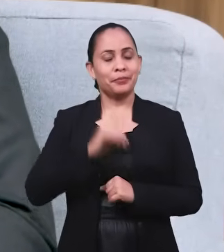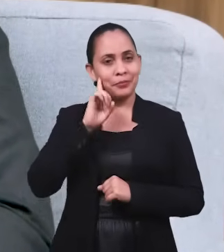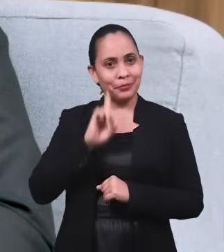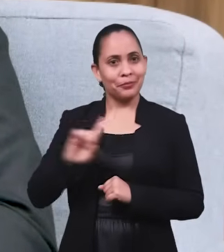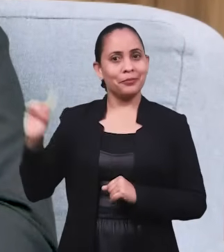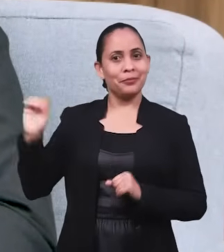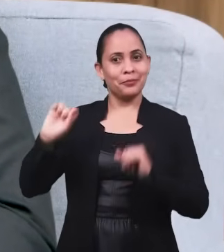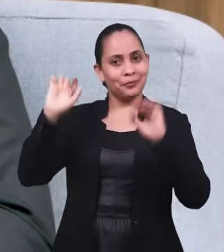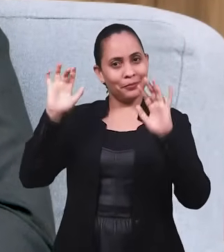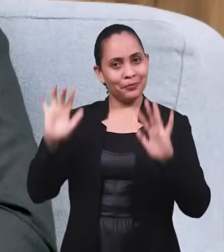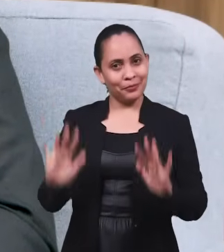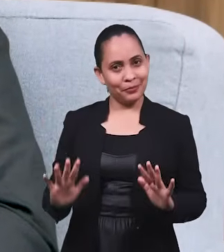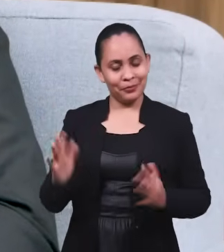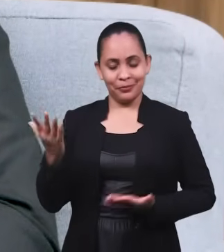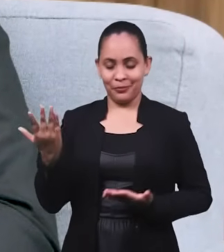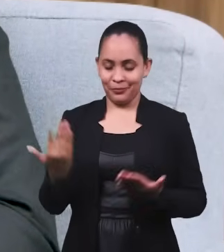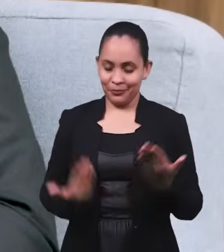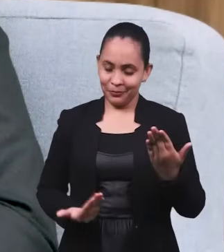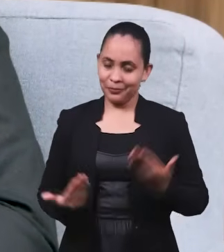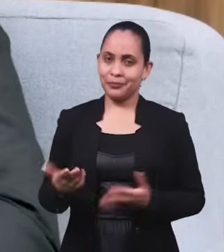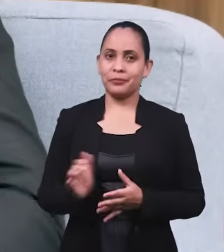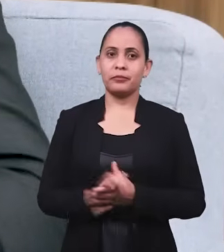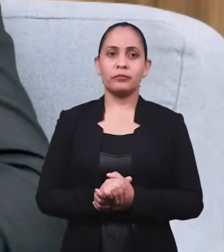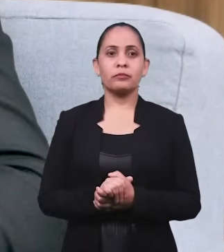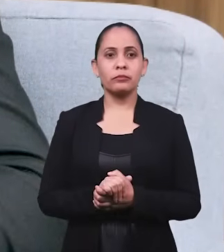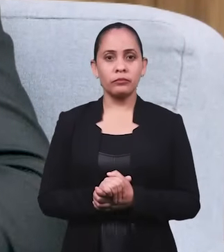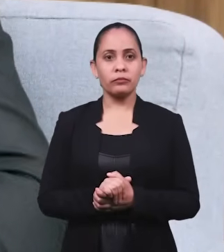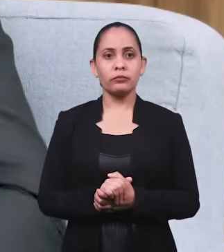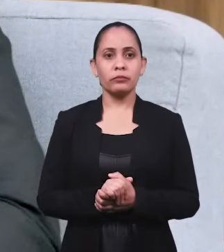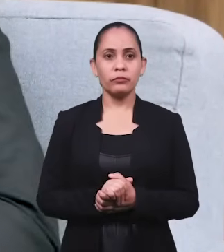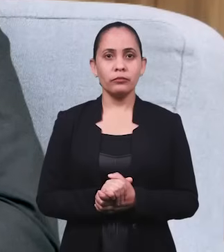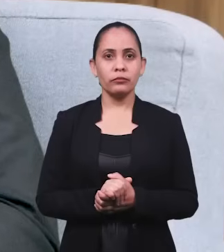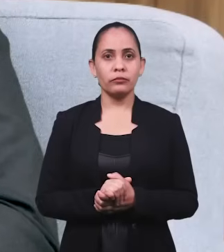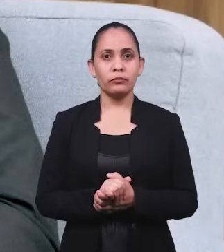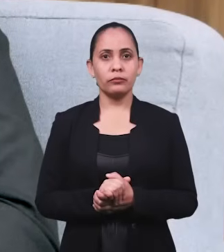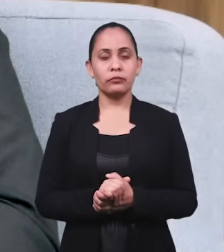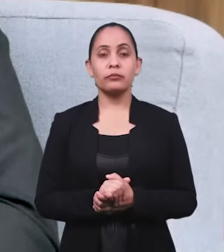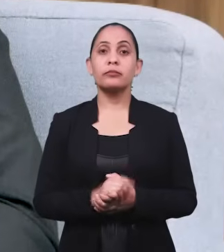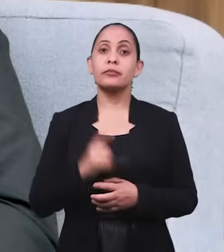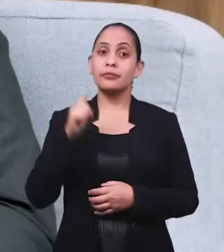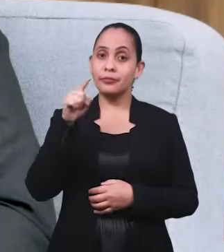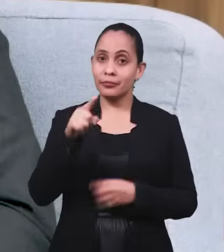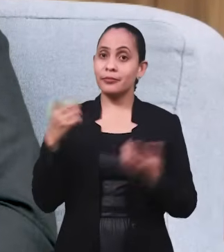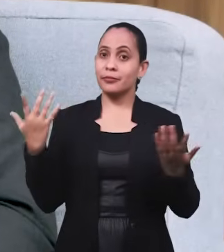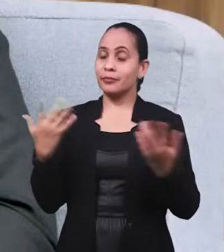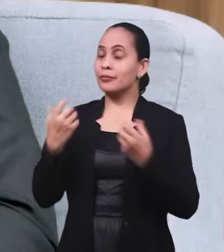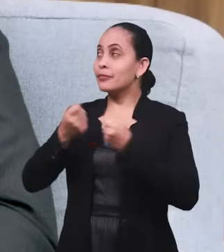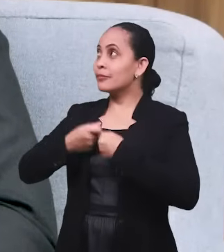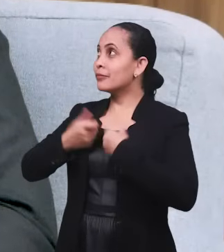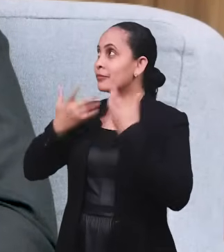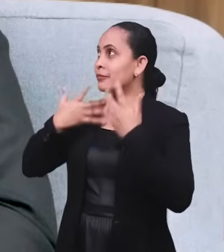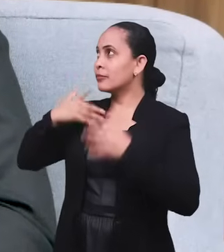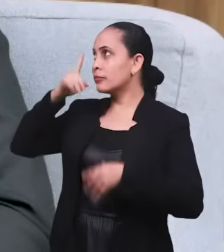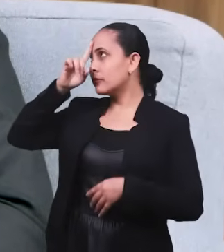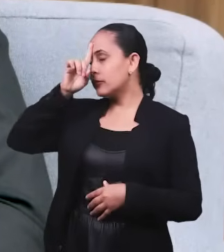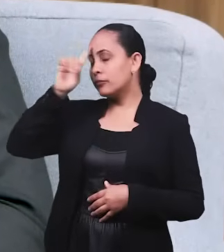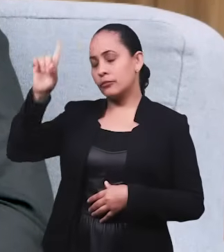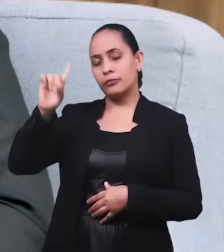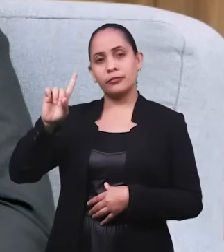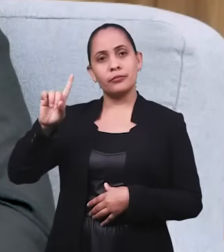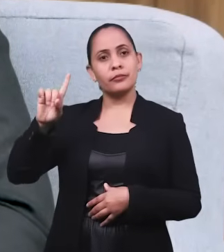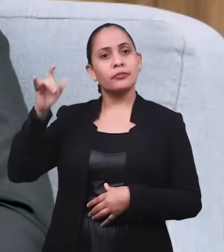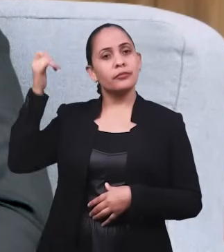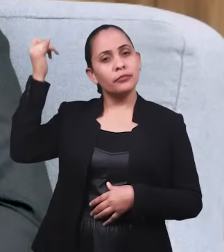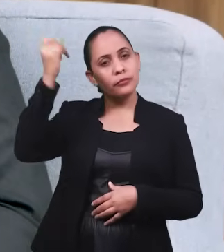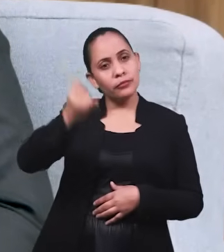a oração dos seus servos e você tem a condição de orar a Deus e ouvir também